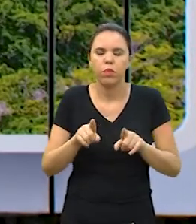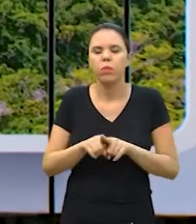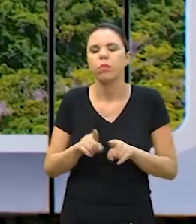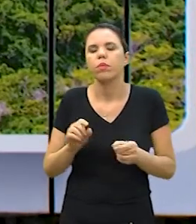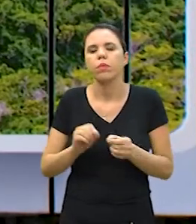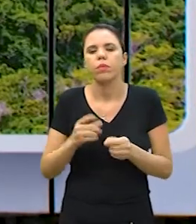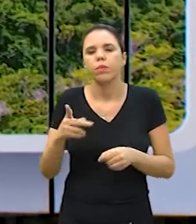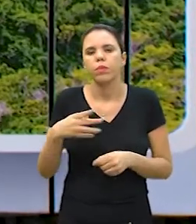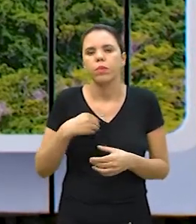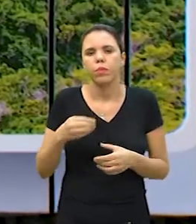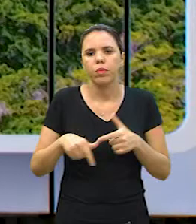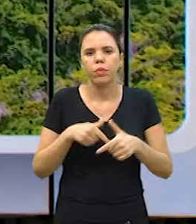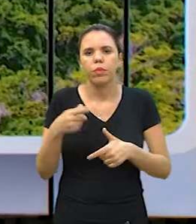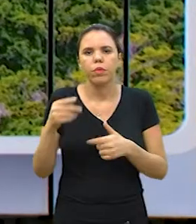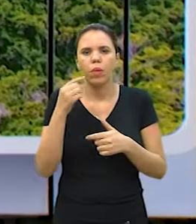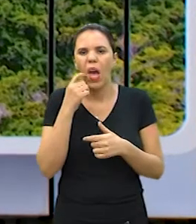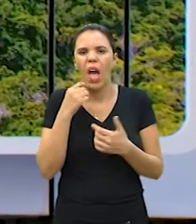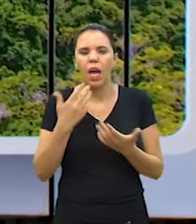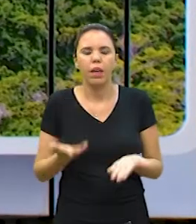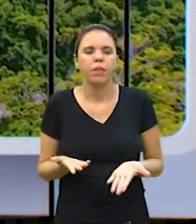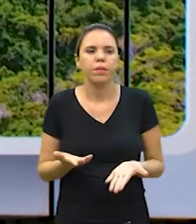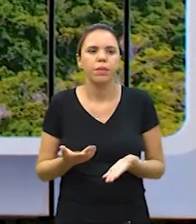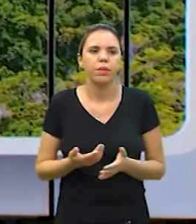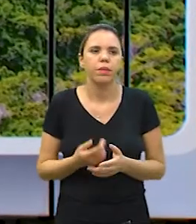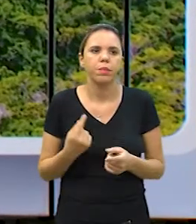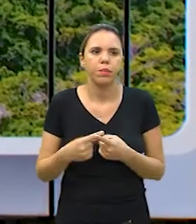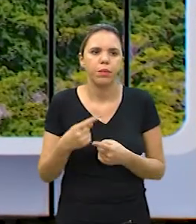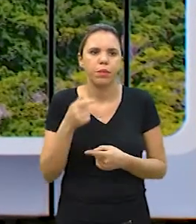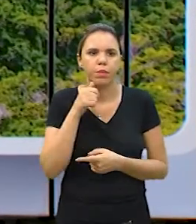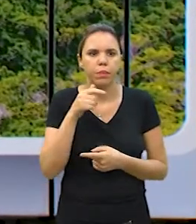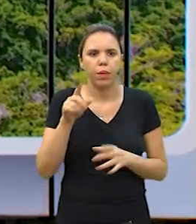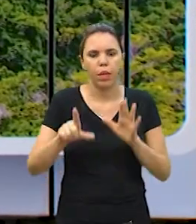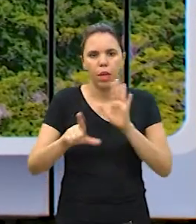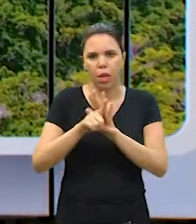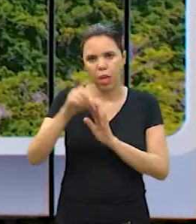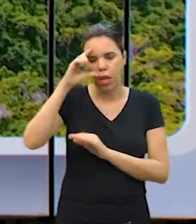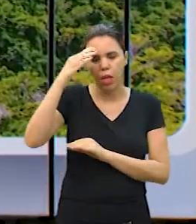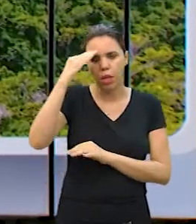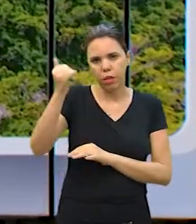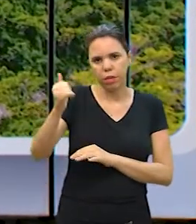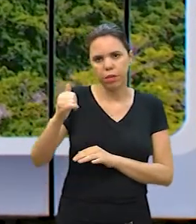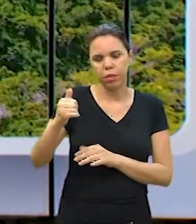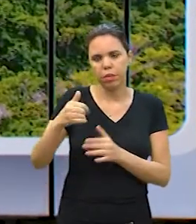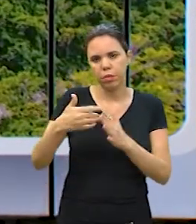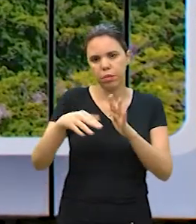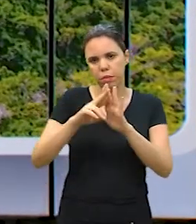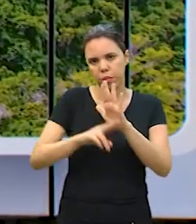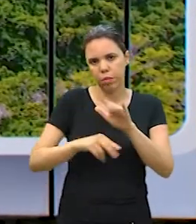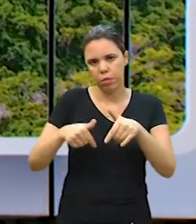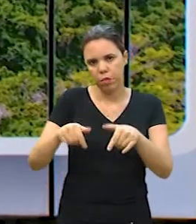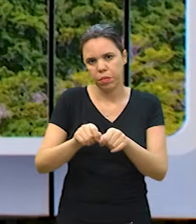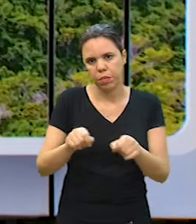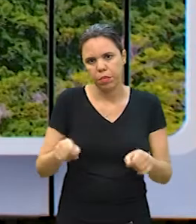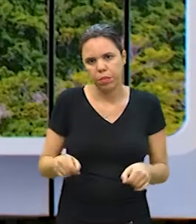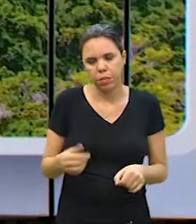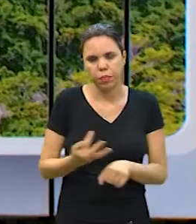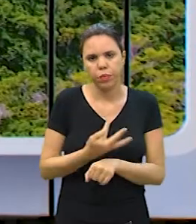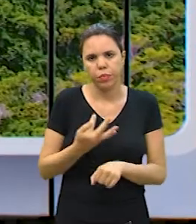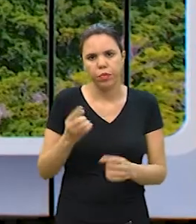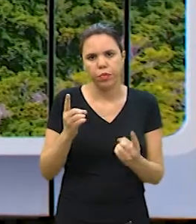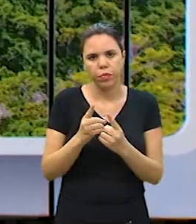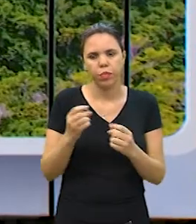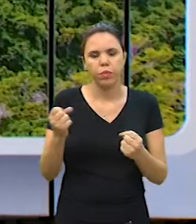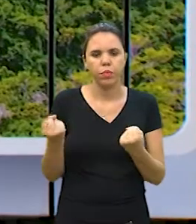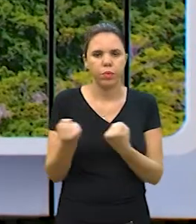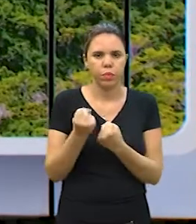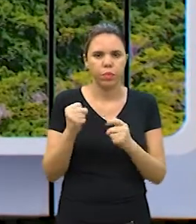daquela... Mas o que ela faz com os filhos? E o trabalho? Como que ela... Porque a Lei Maria da Penha prevê, inclusive, uma série de medidas, né, de